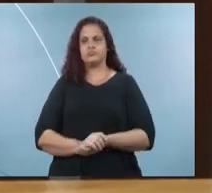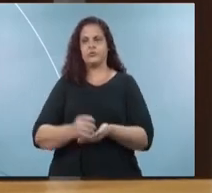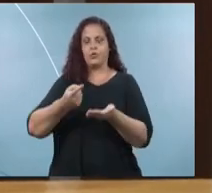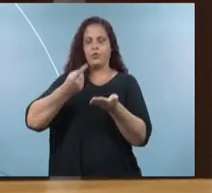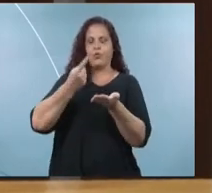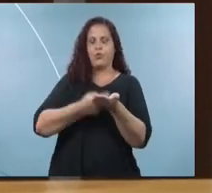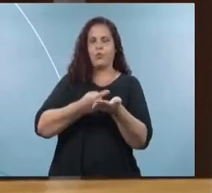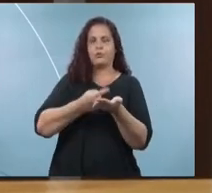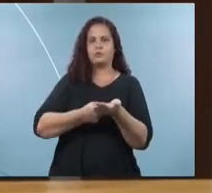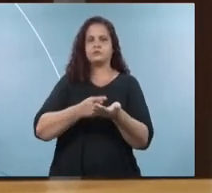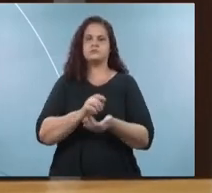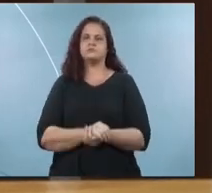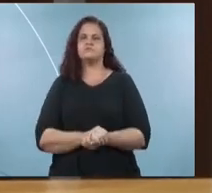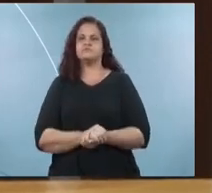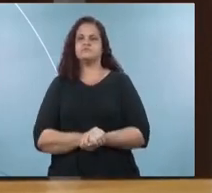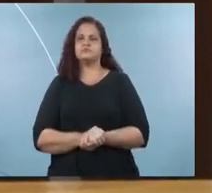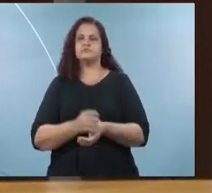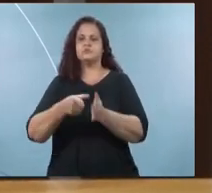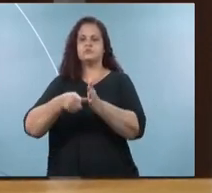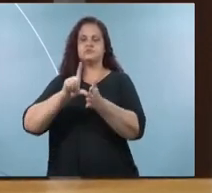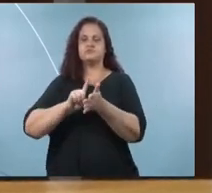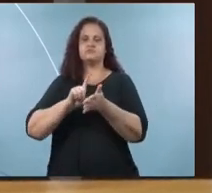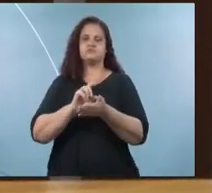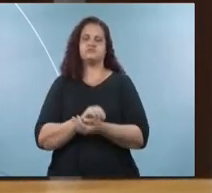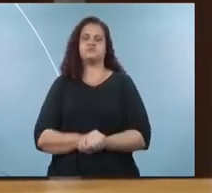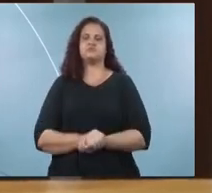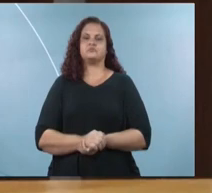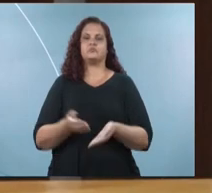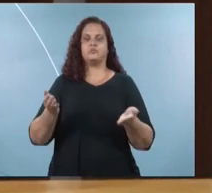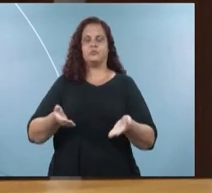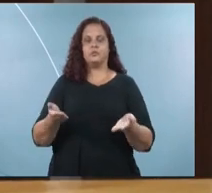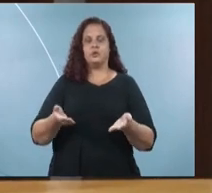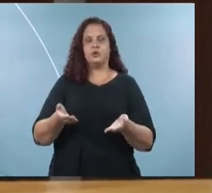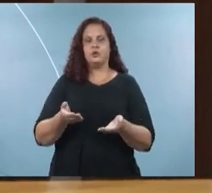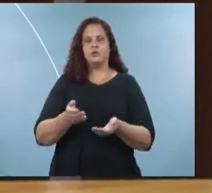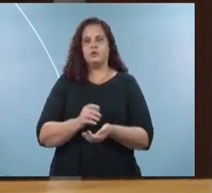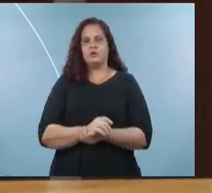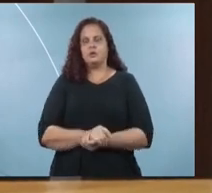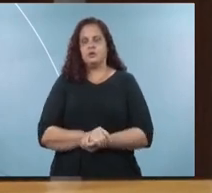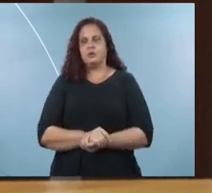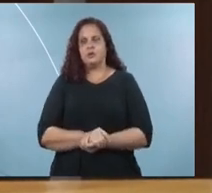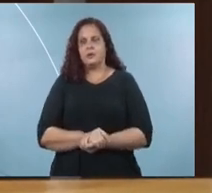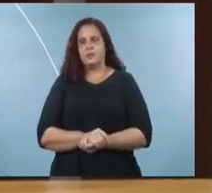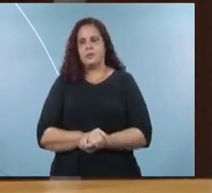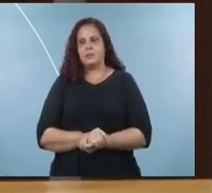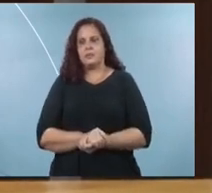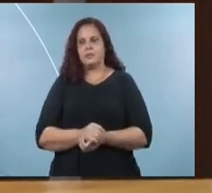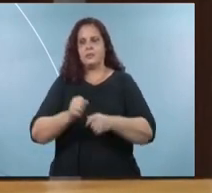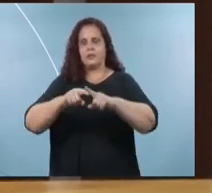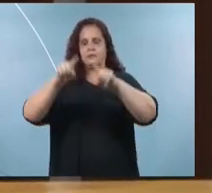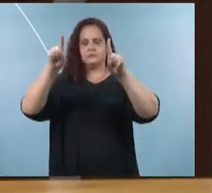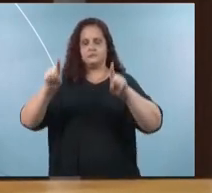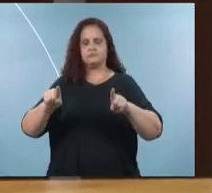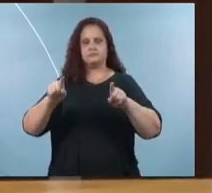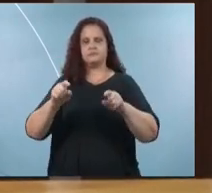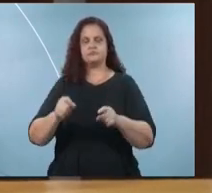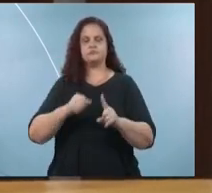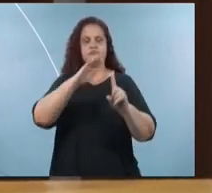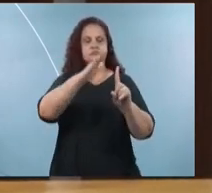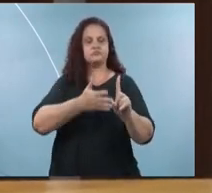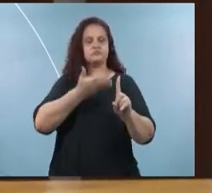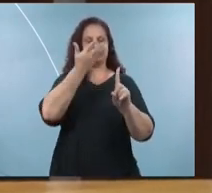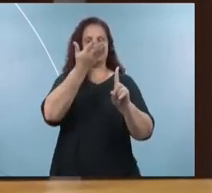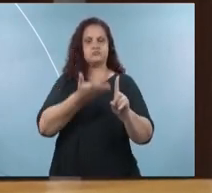compromisso assumido anteriormente. E agora passaremos à entrega das placas das